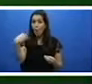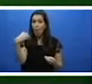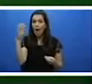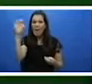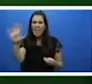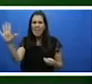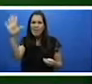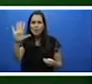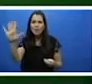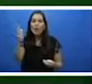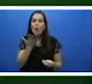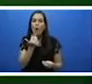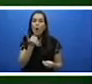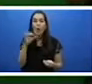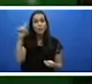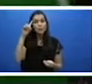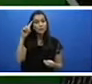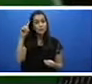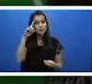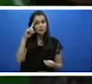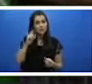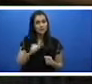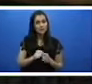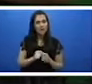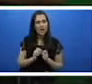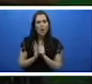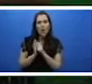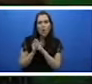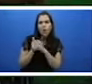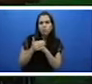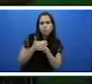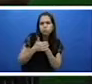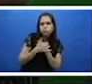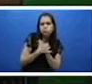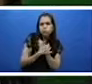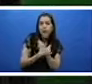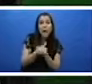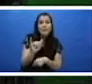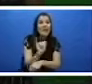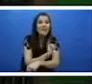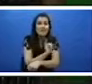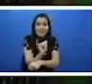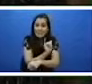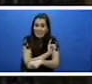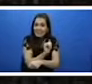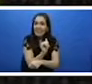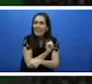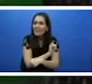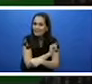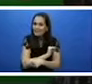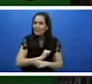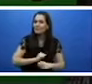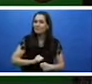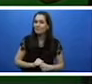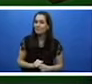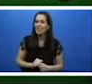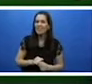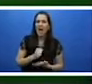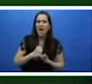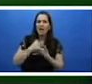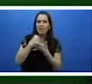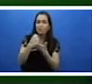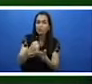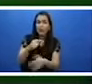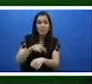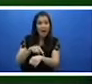alimenta durante o dia, a camuflagem, olha, é uma estratégia que ajuda na hora